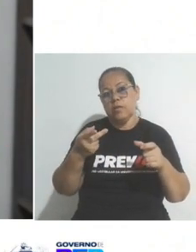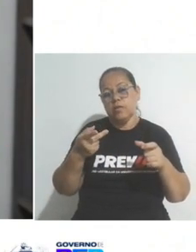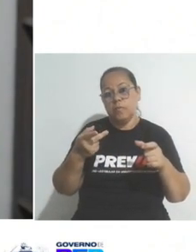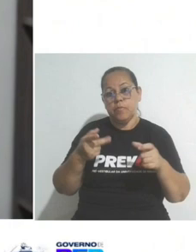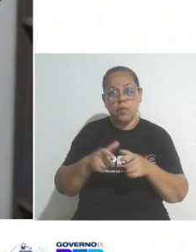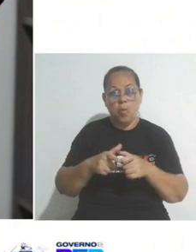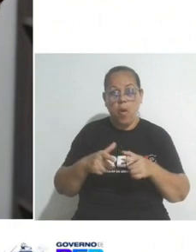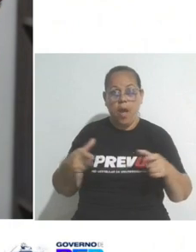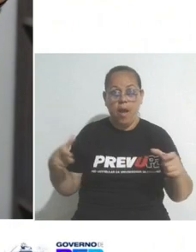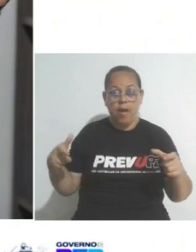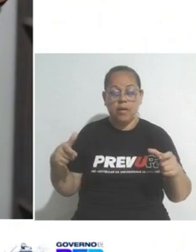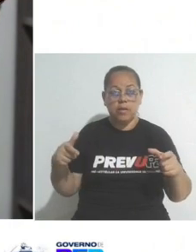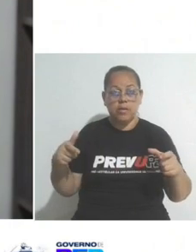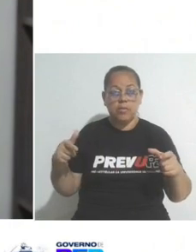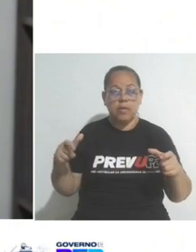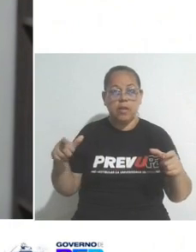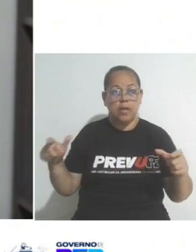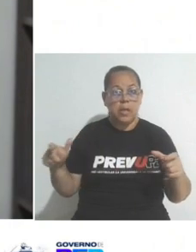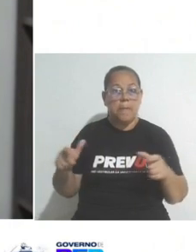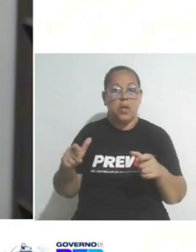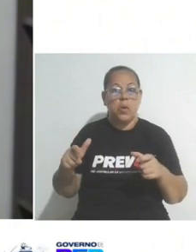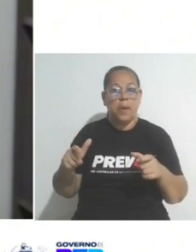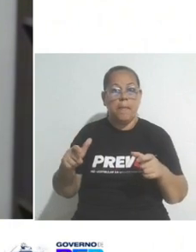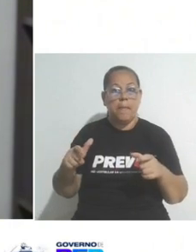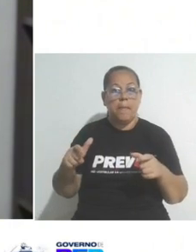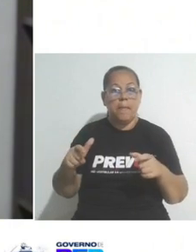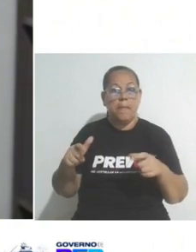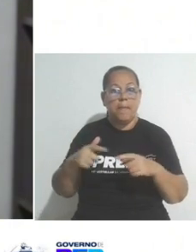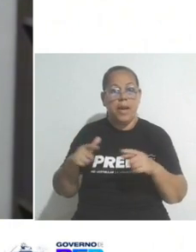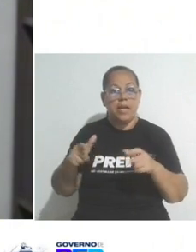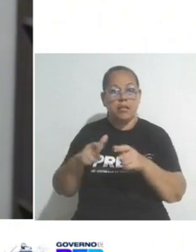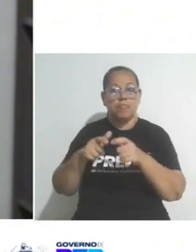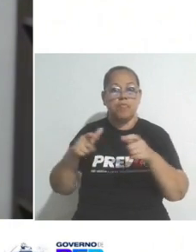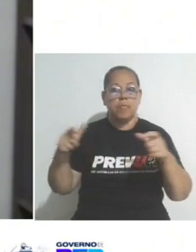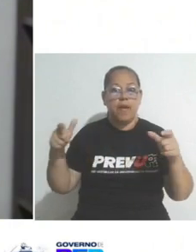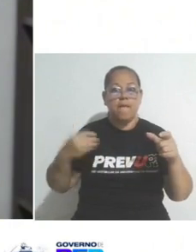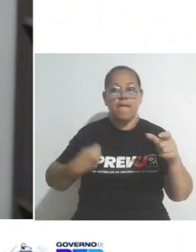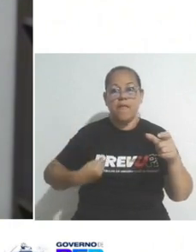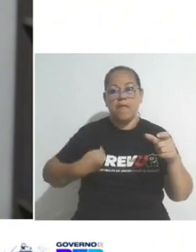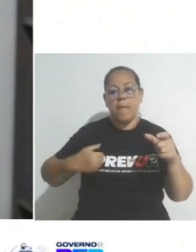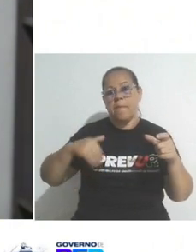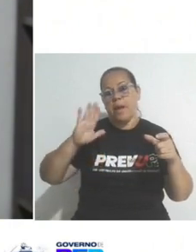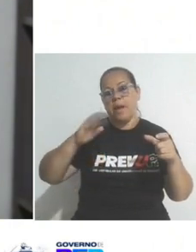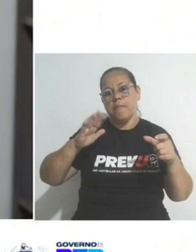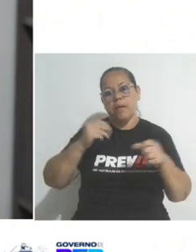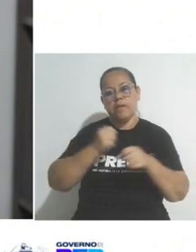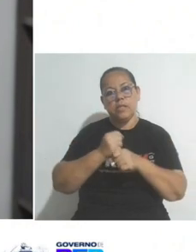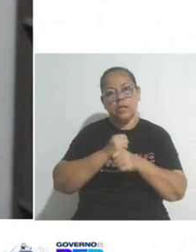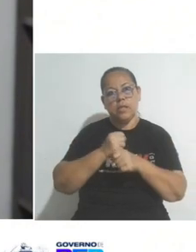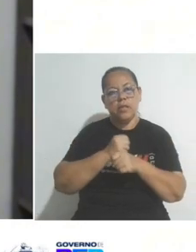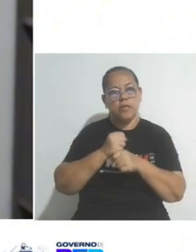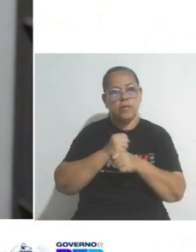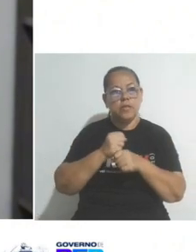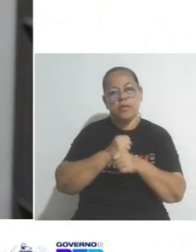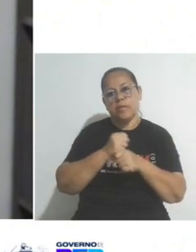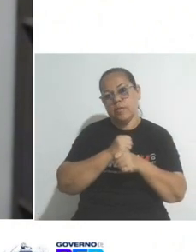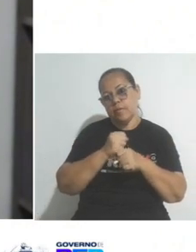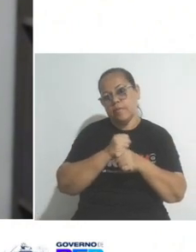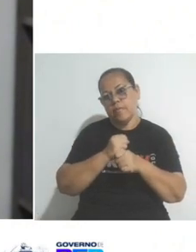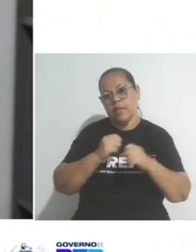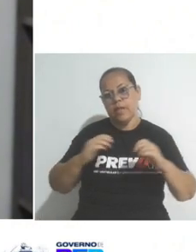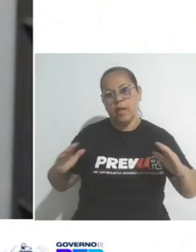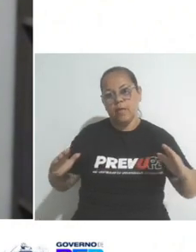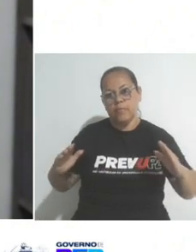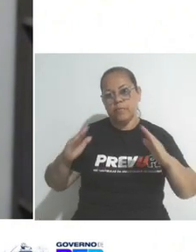no crescimento da população mas a população vive por mais tempo então a base da pirâmide o meio da pirâmide